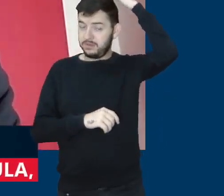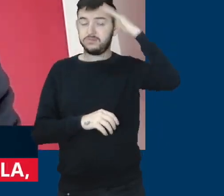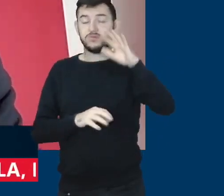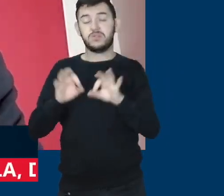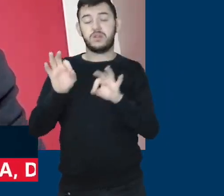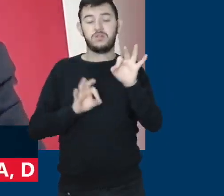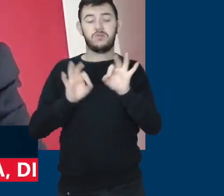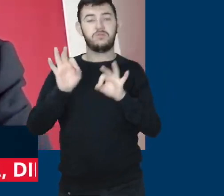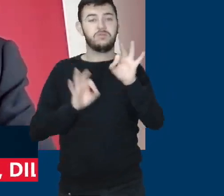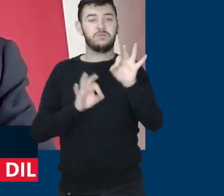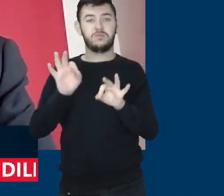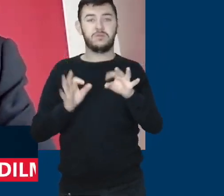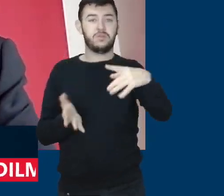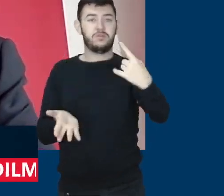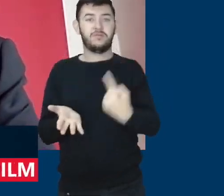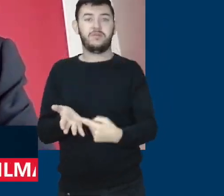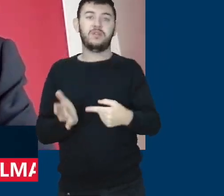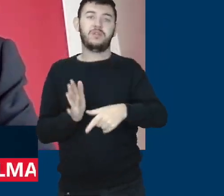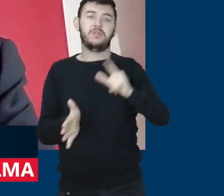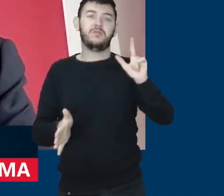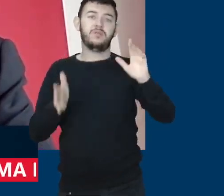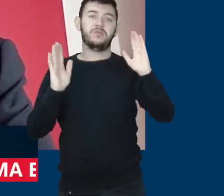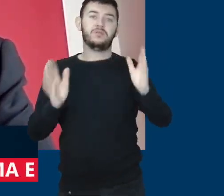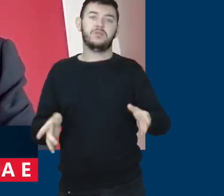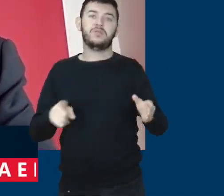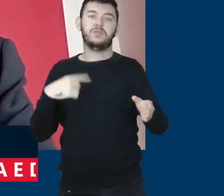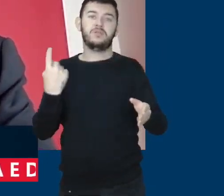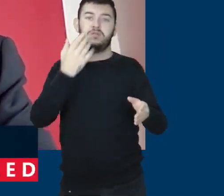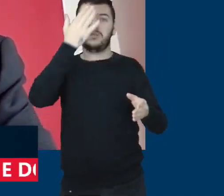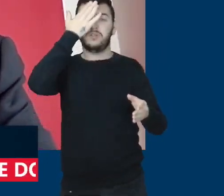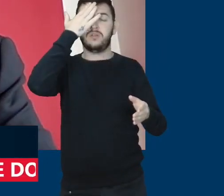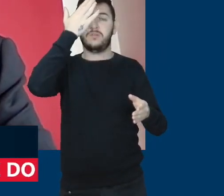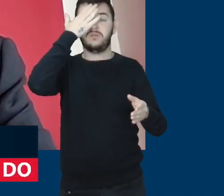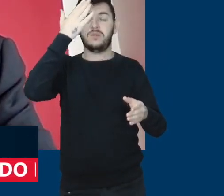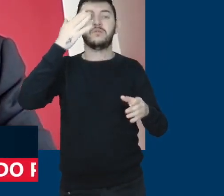que a preservação da Amazônia